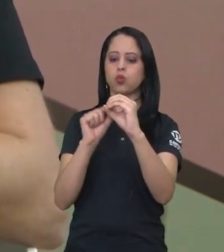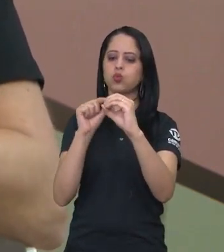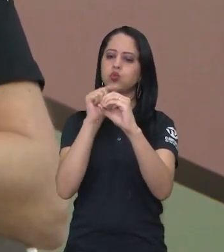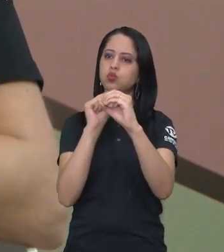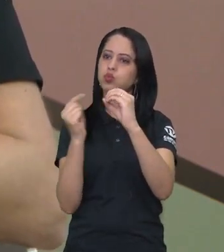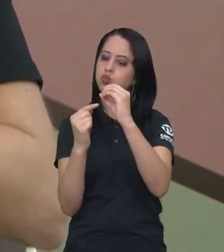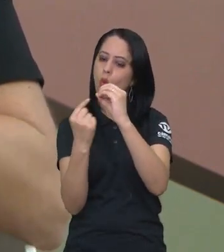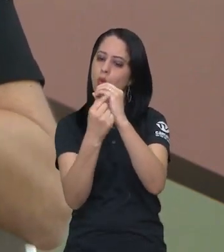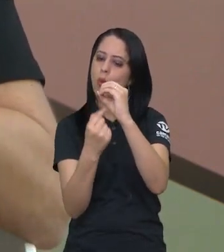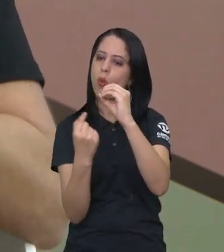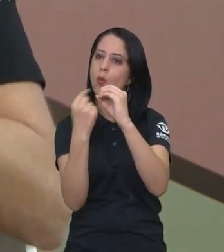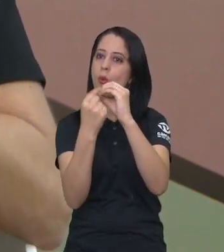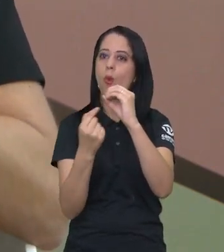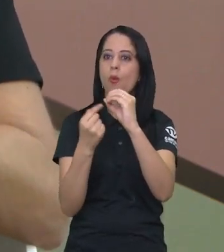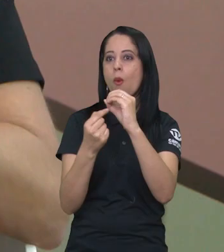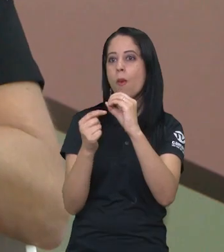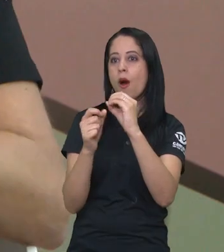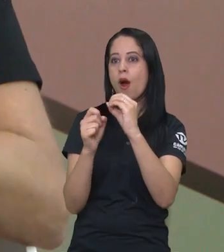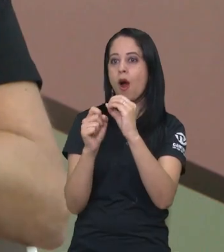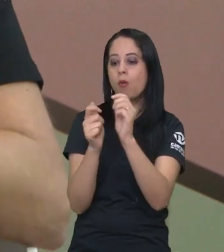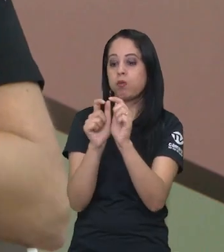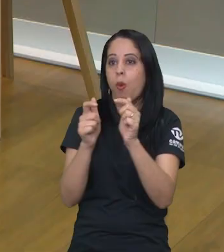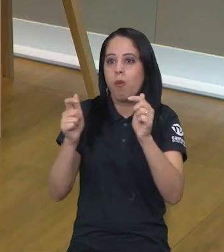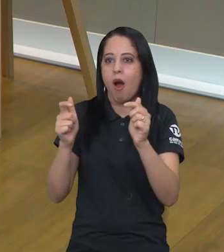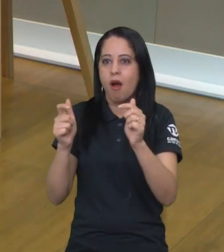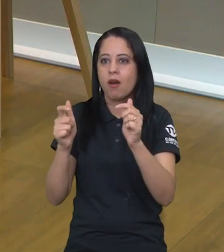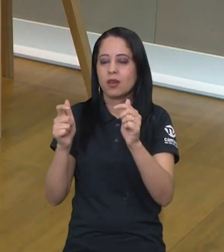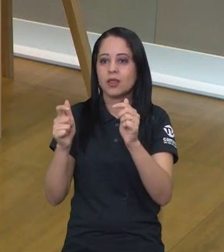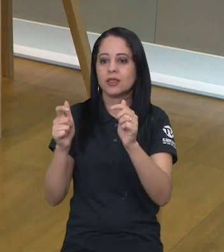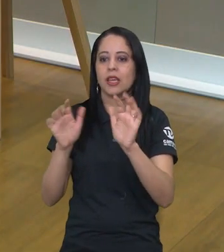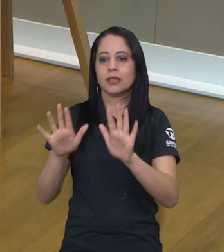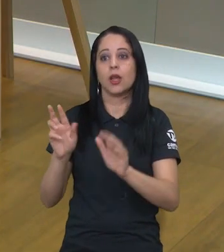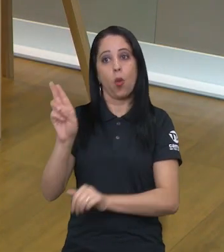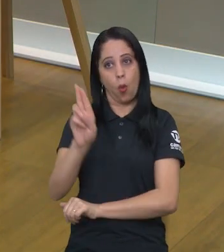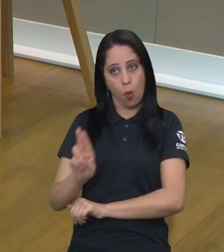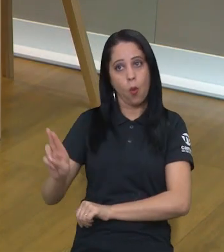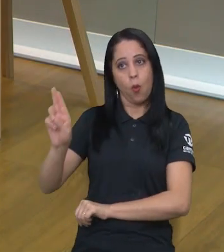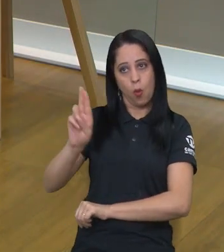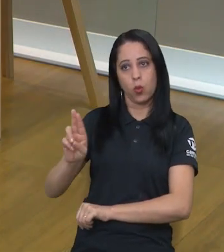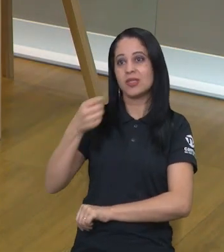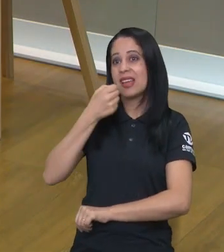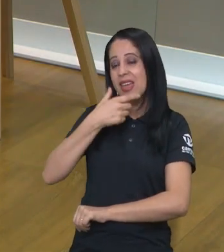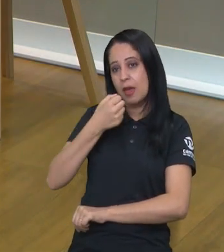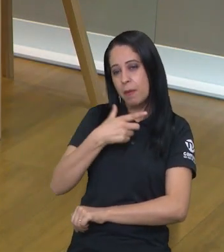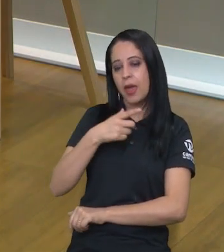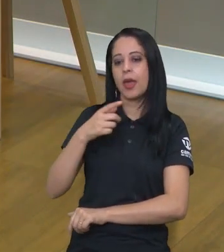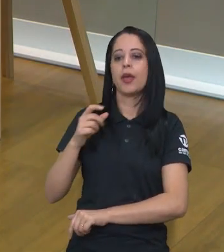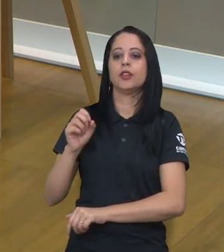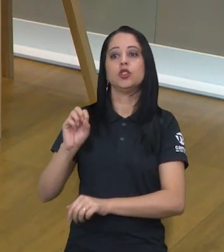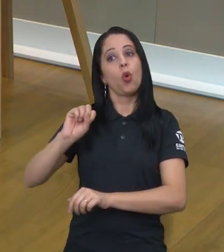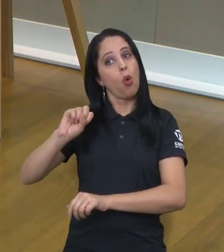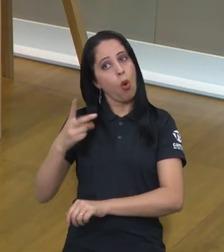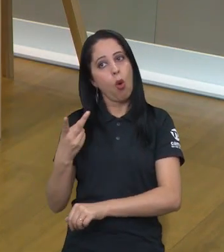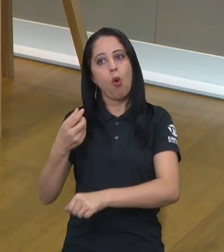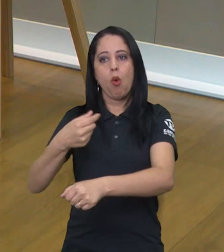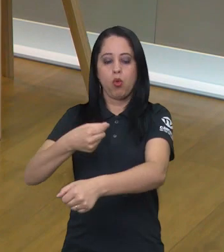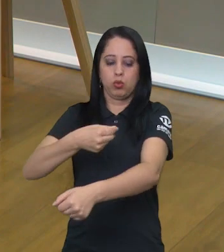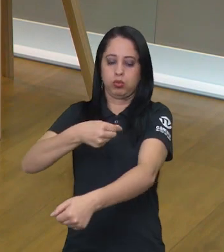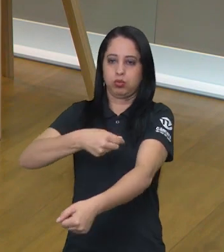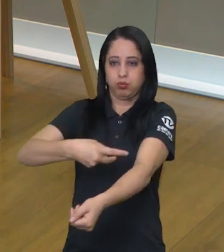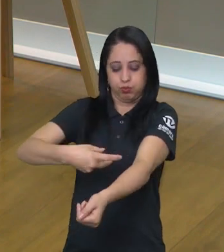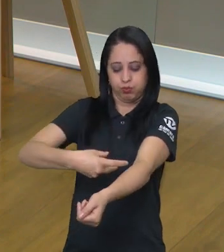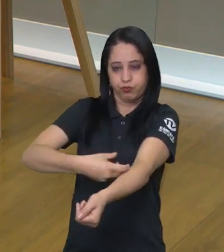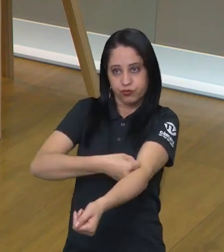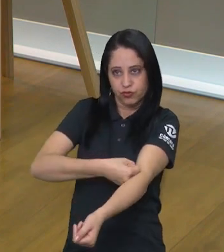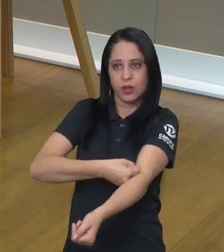ovinhos possíveis dentro daquele mês. Então, ela vai usar algumas medicações, algumas são orais e algumas são injetáveis. Só